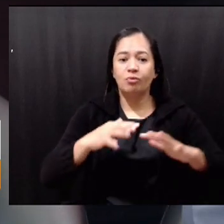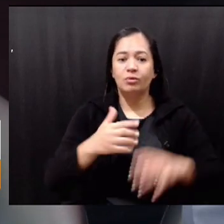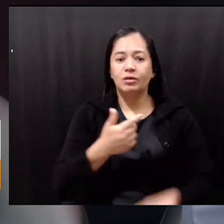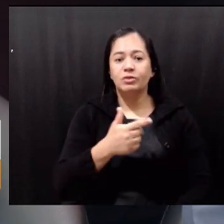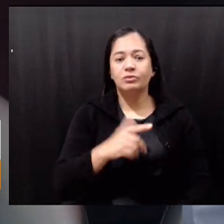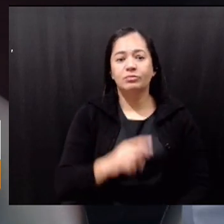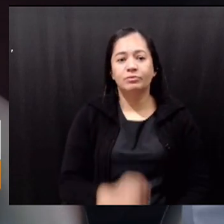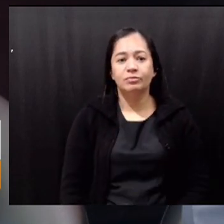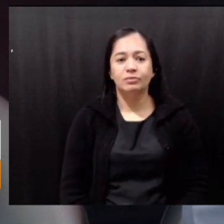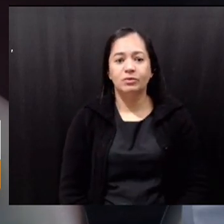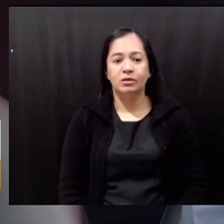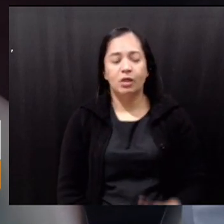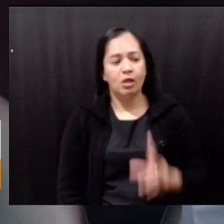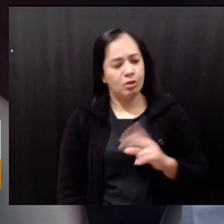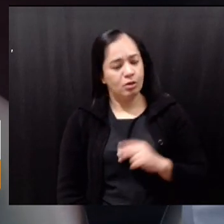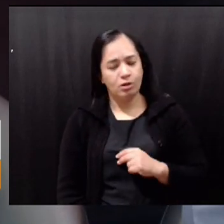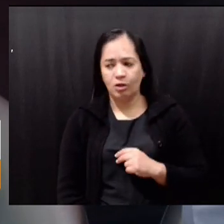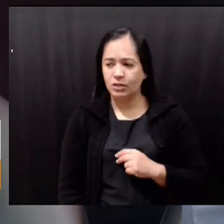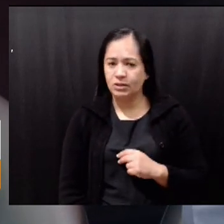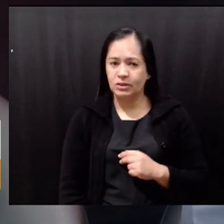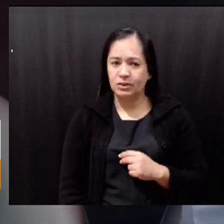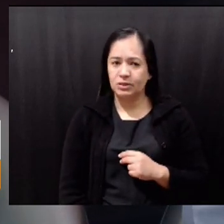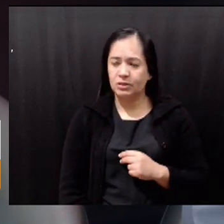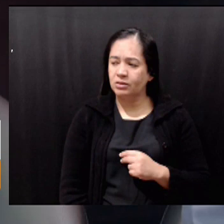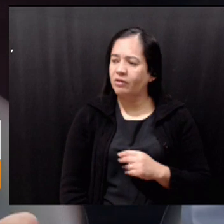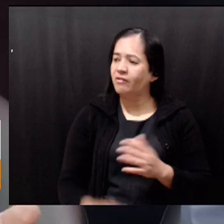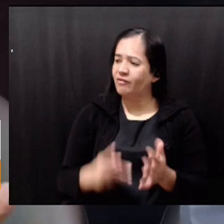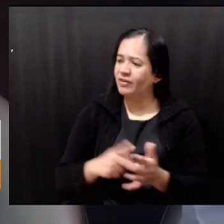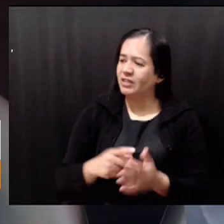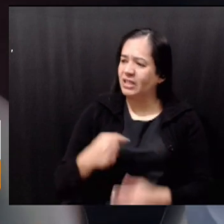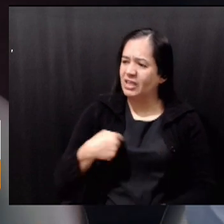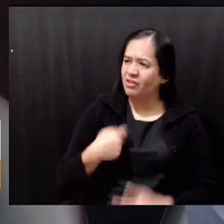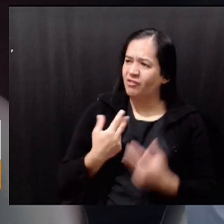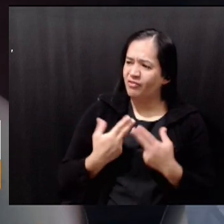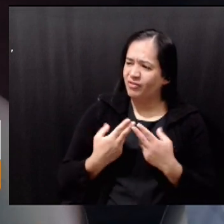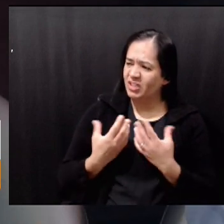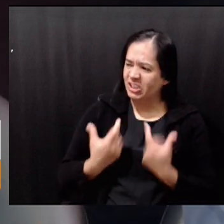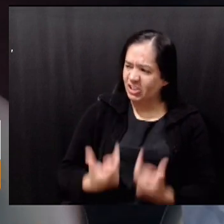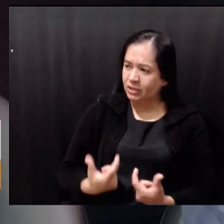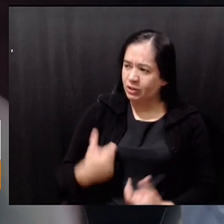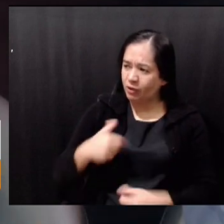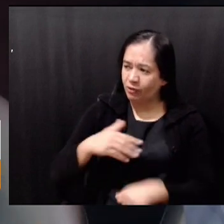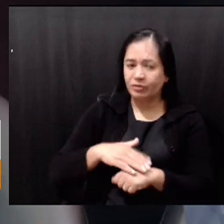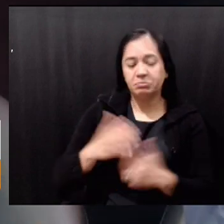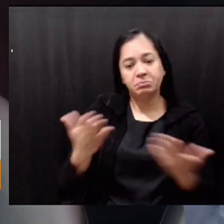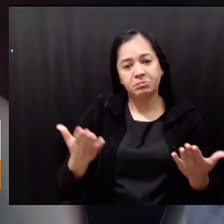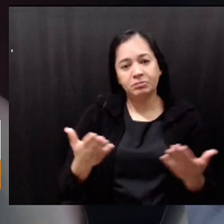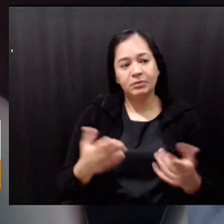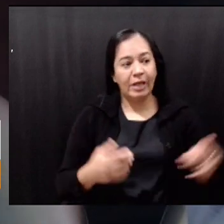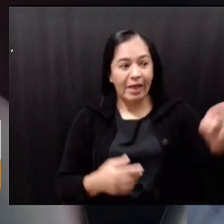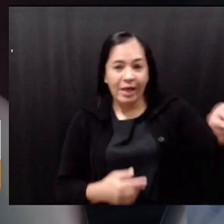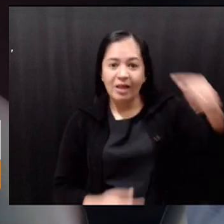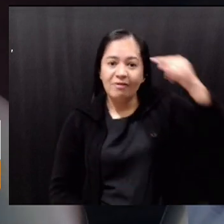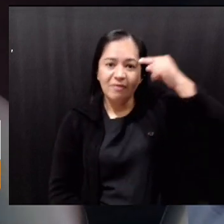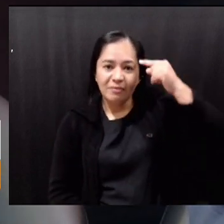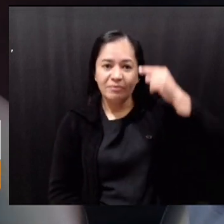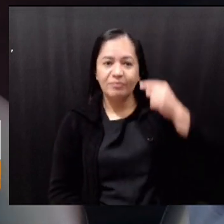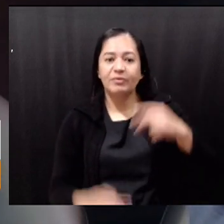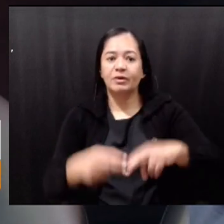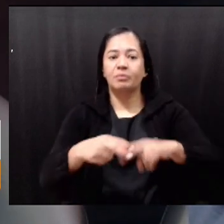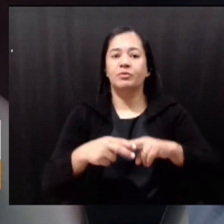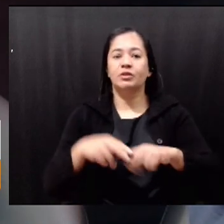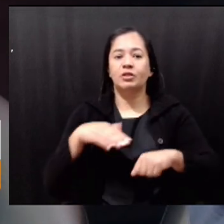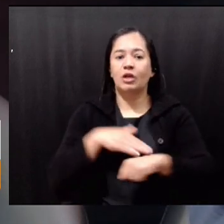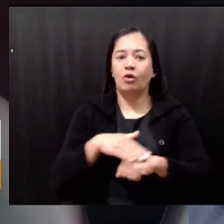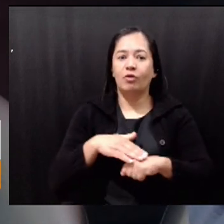poxa, realmente, será que foi chato o que eu fiz? Não foi? Foi bacana? Acho que o diálogo é chave para